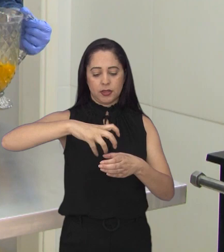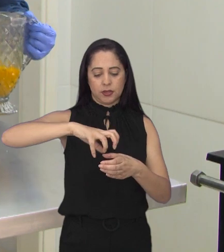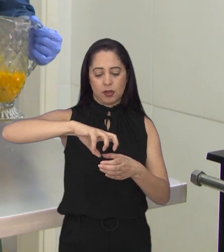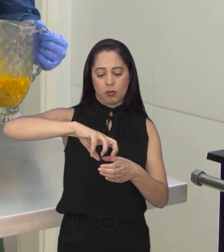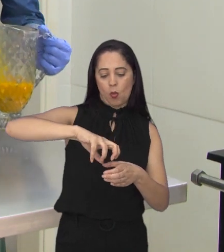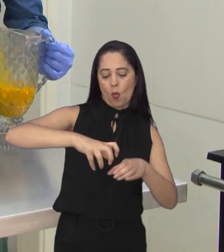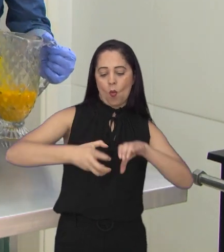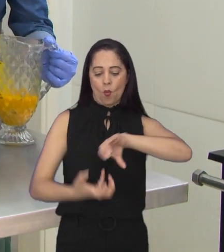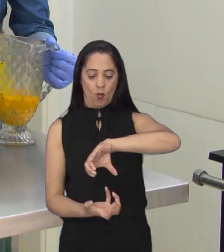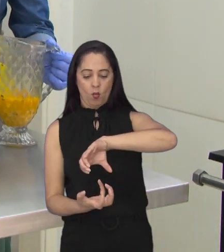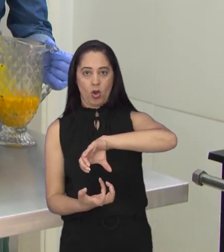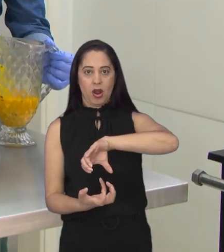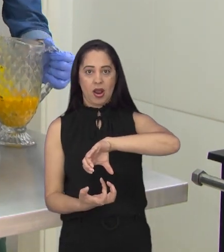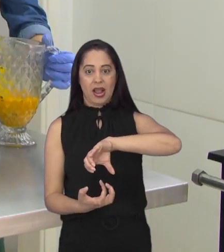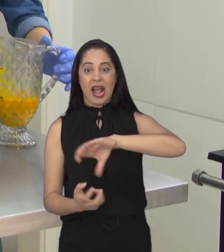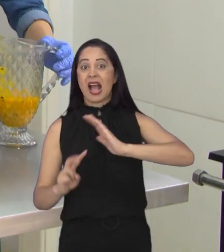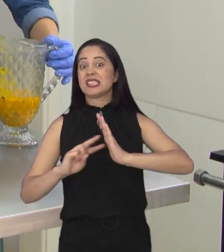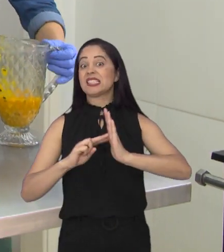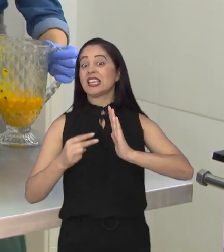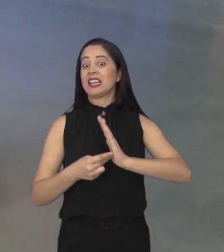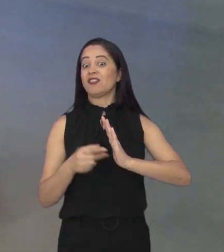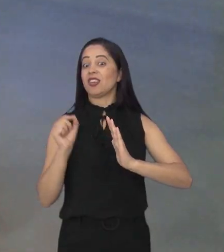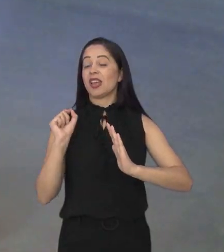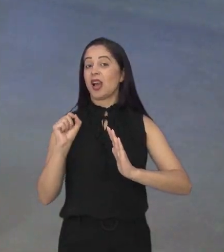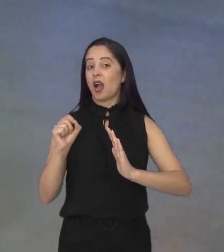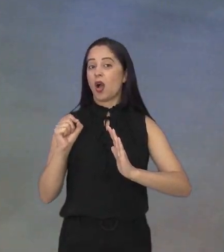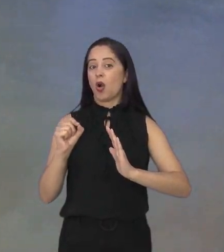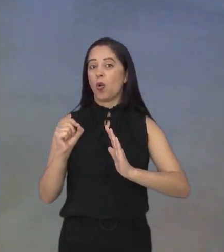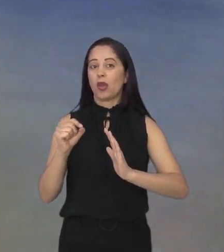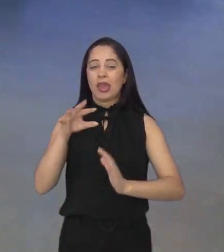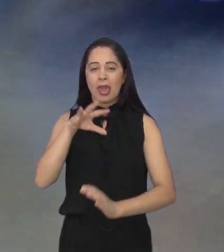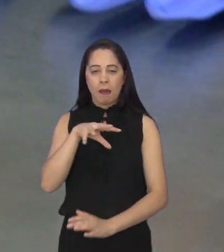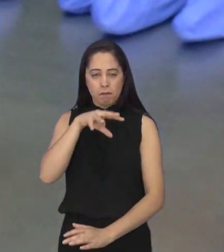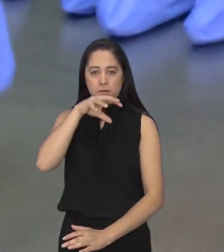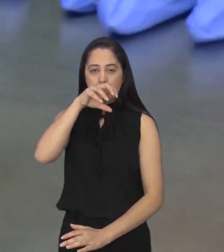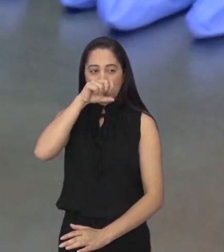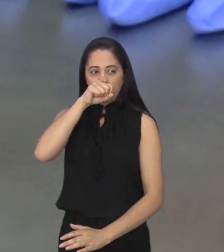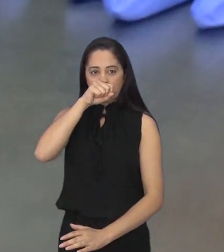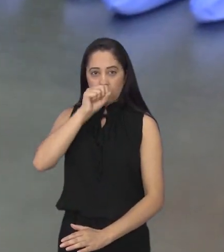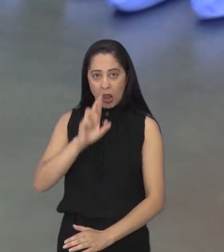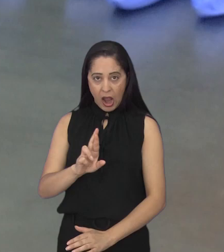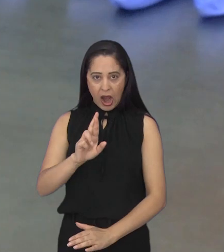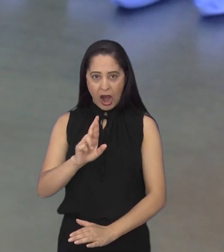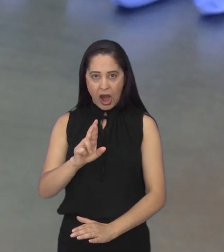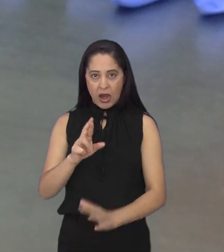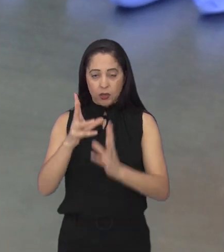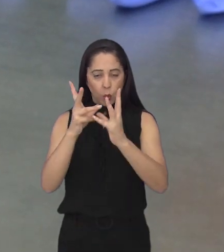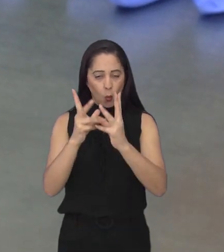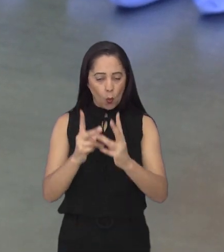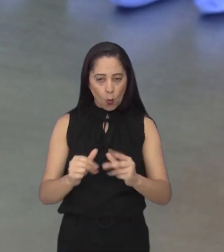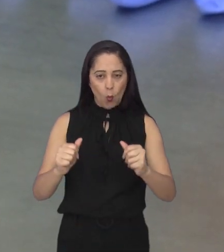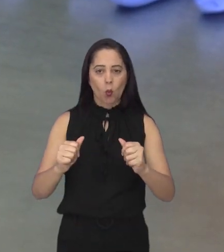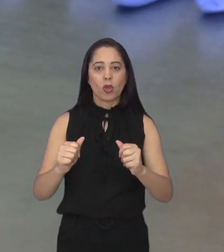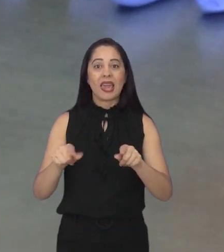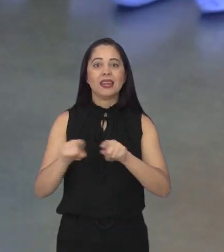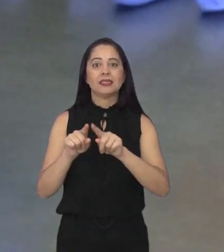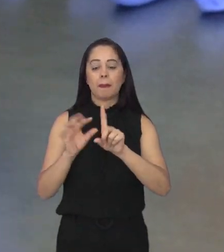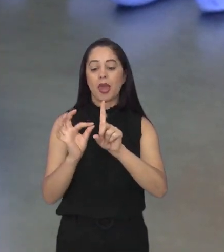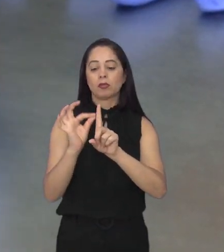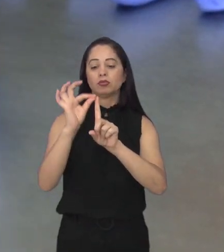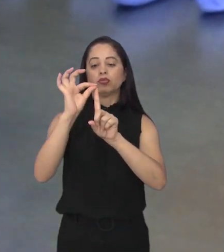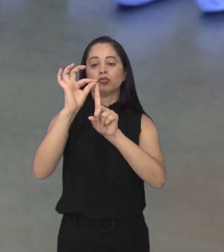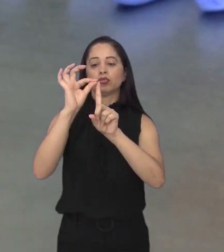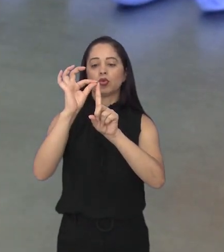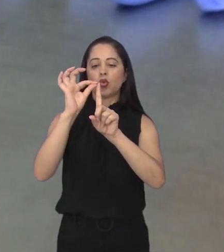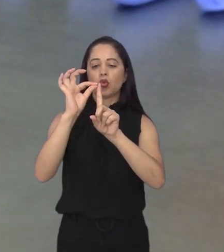Depois de fechada, ela fica de ponta cabeça. Esse processo serve para quê? Para que ele elimine todo o ar que tem dentro. E depois ela vai